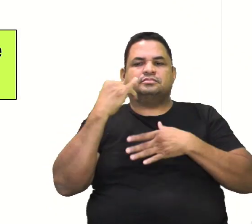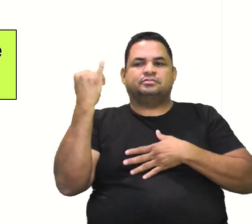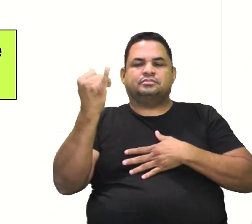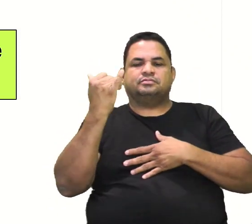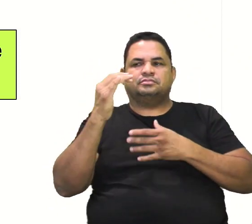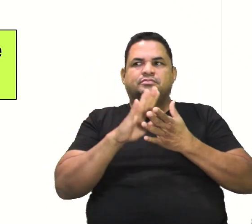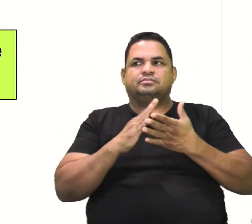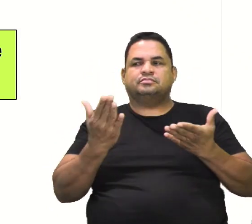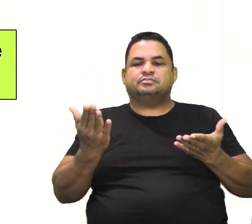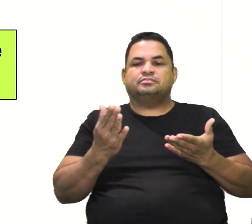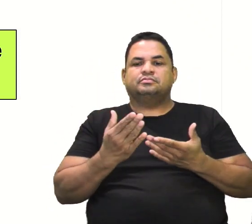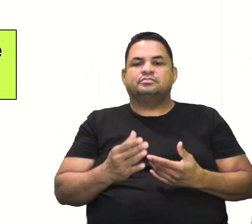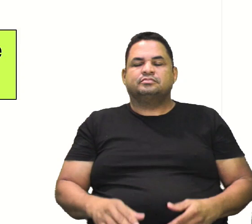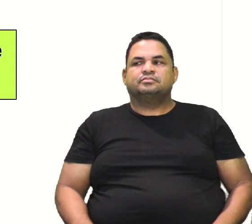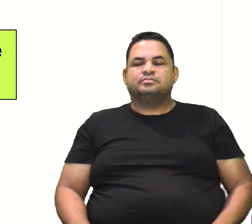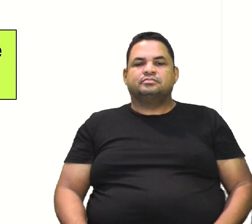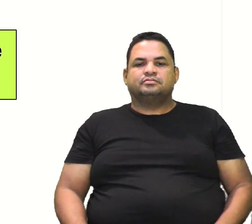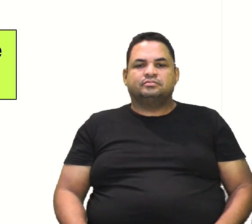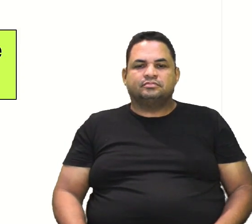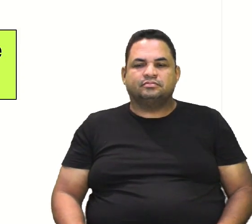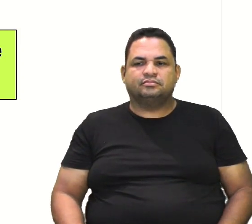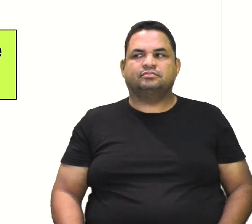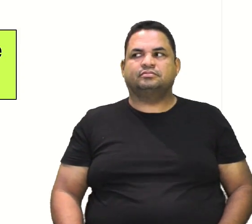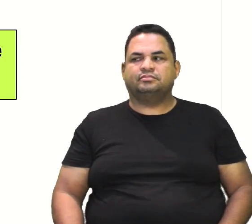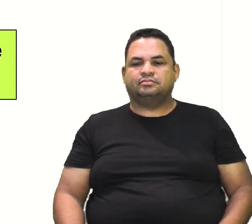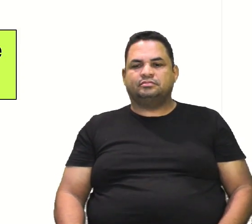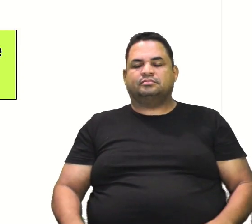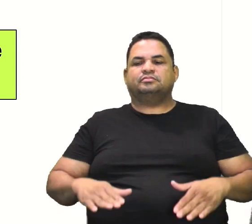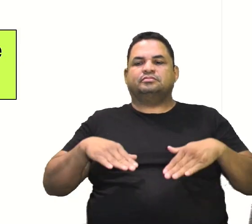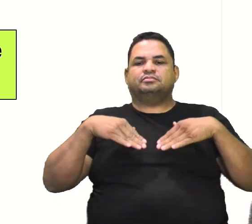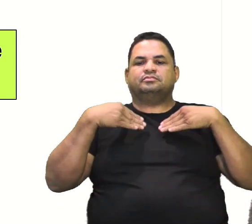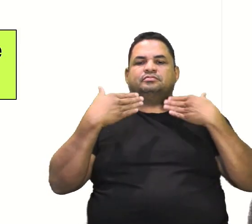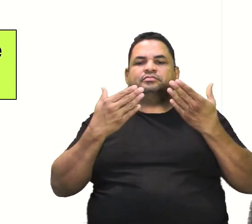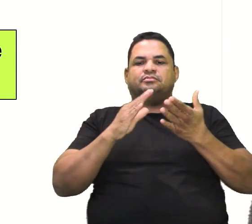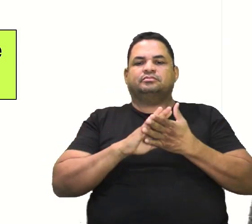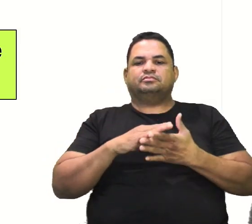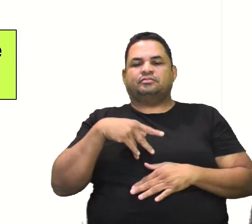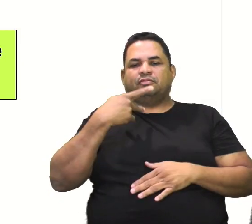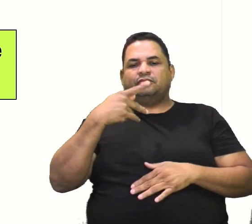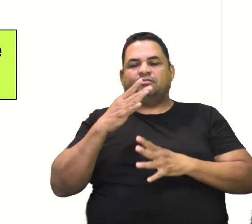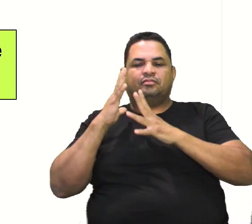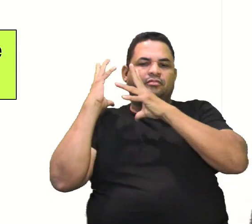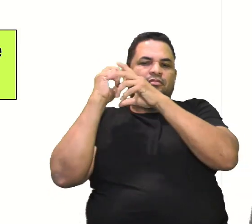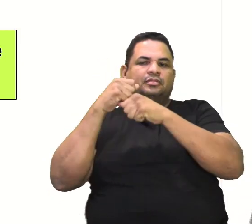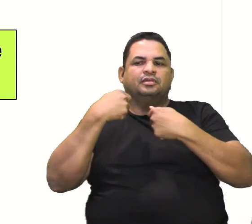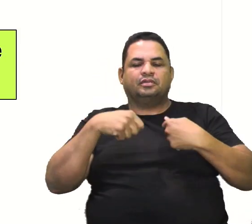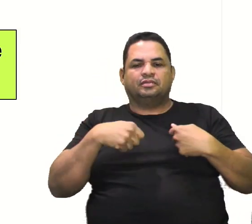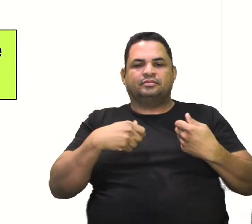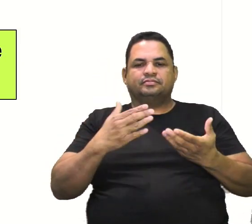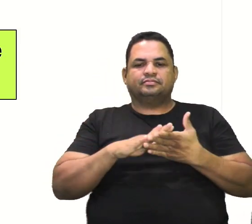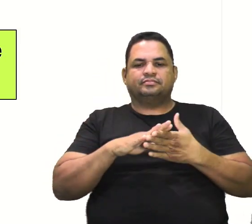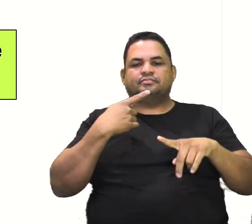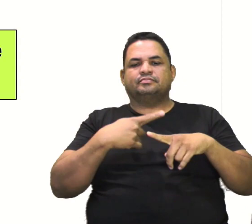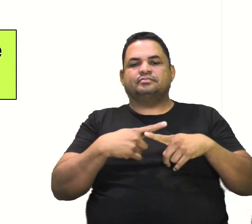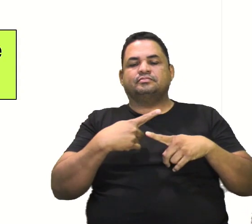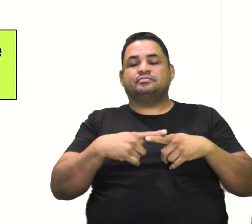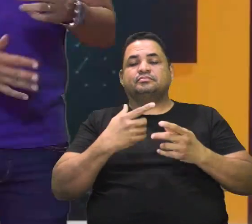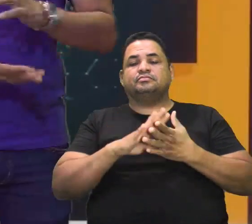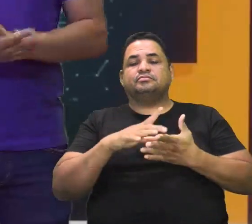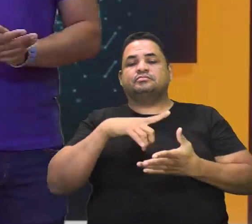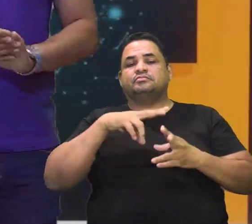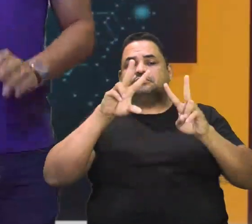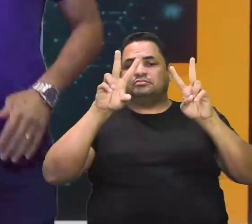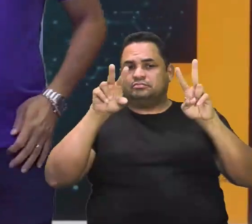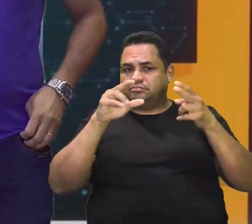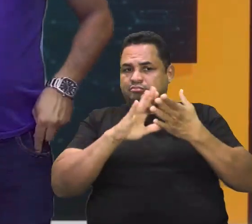são importantes para a gente dar continuidade, né? Muito. Então, quando a gente fala de revisar algumas aulas, é necessário, tá? Porque são assuntos que a gente